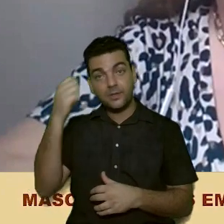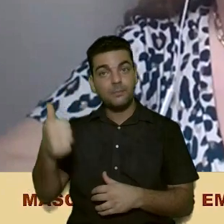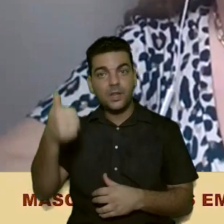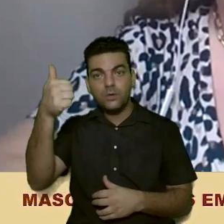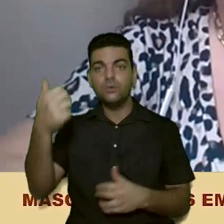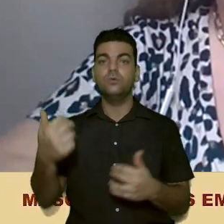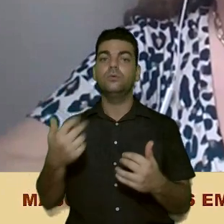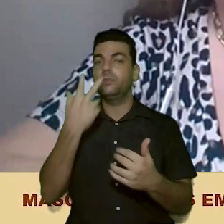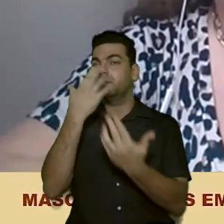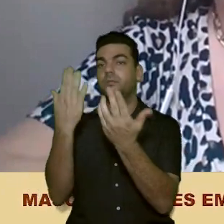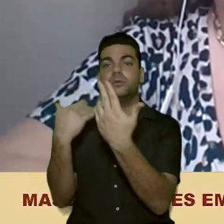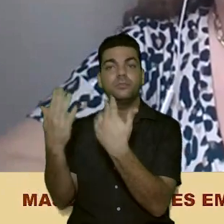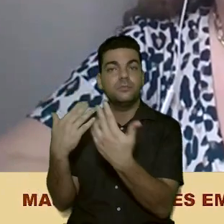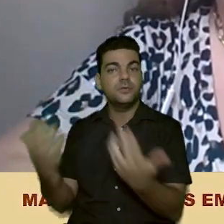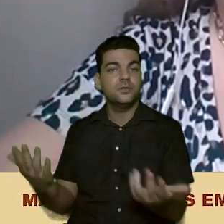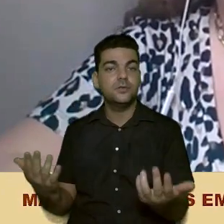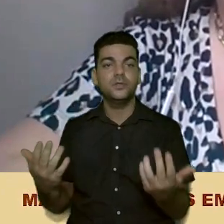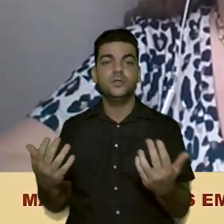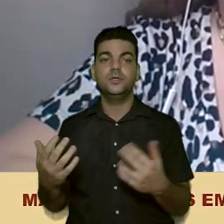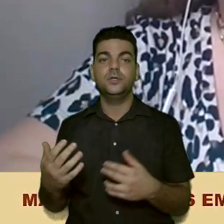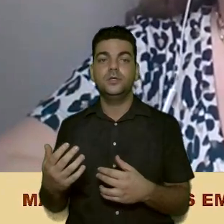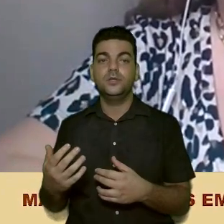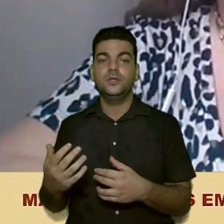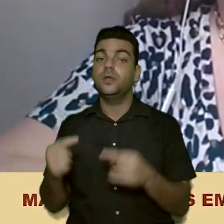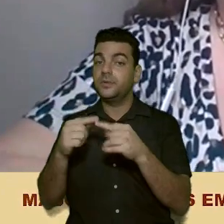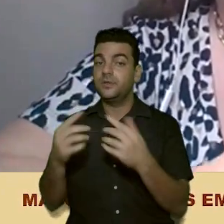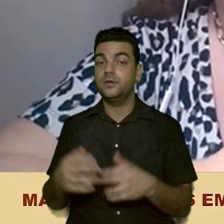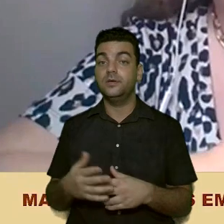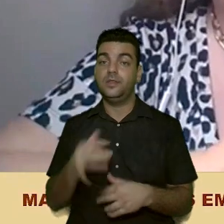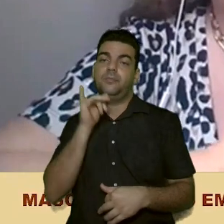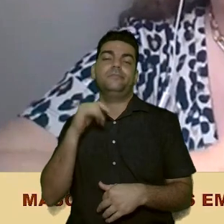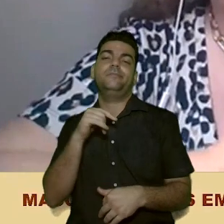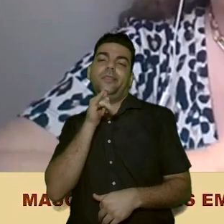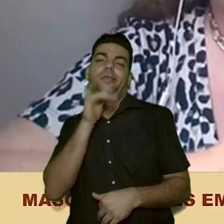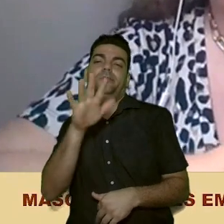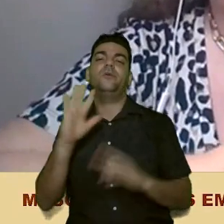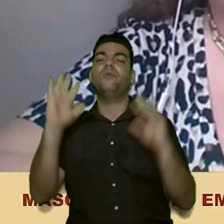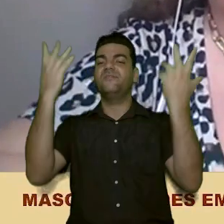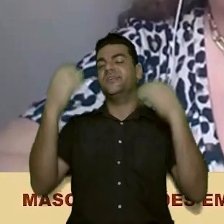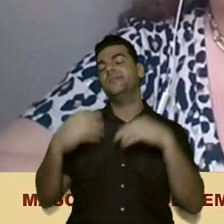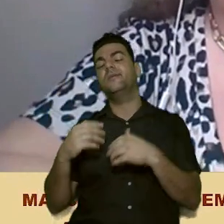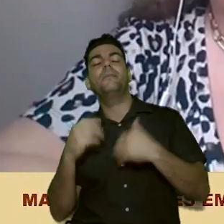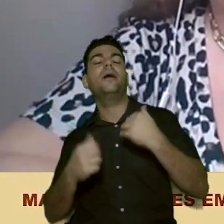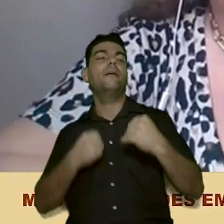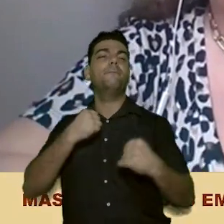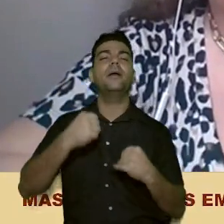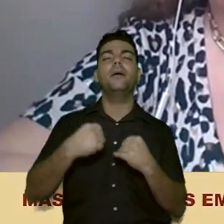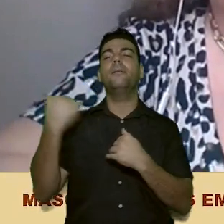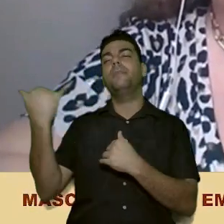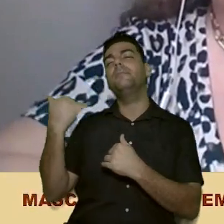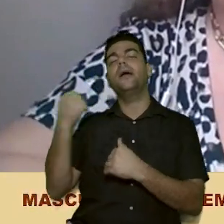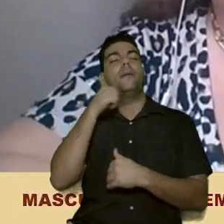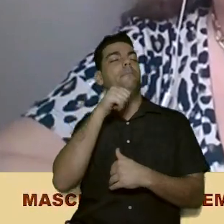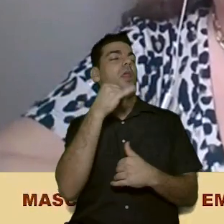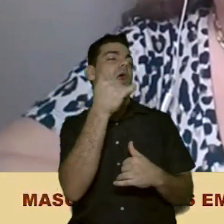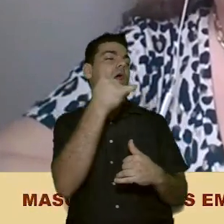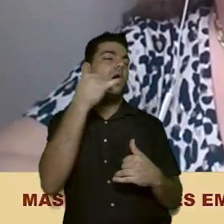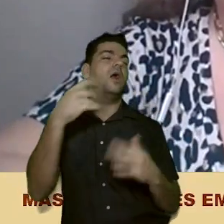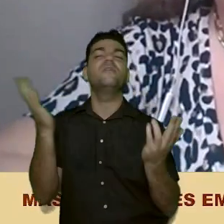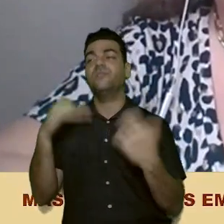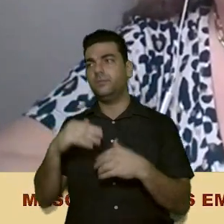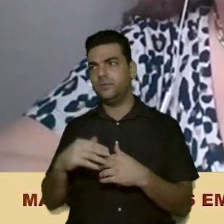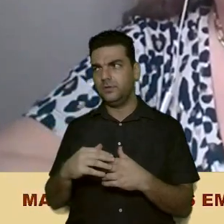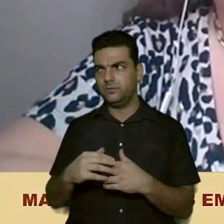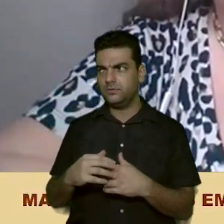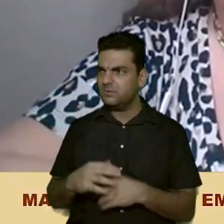numa conversa em que... Porque é isso, né? Eu estou numa festa e o cara nunca me viu, vem falar comigo, pô, é cheio de mulher aqui, né, cara? Eu falo, mano,